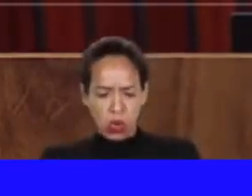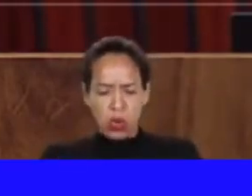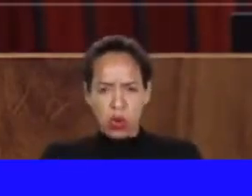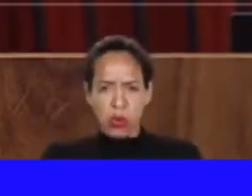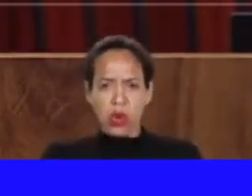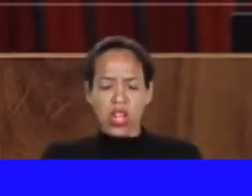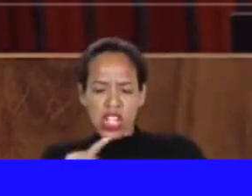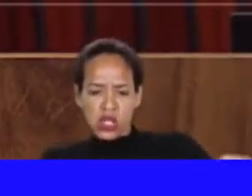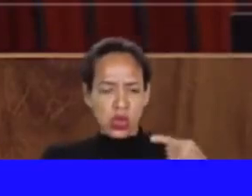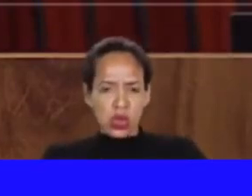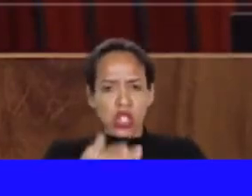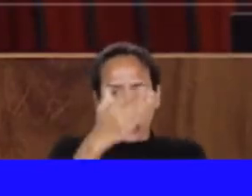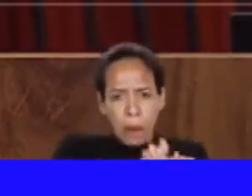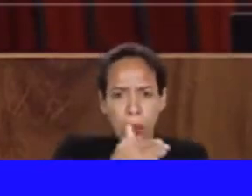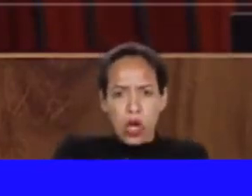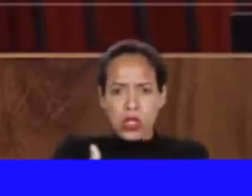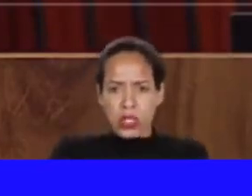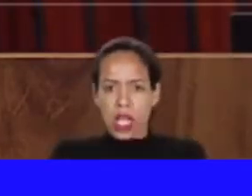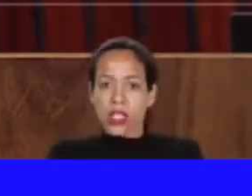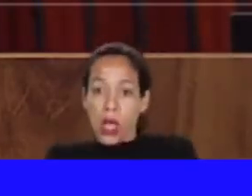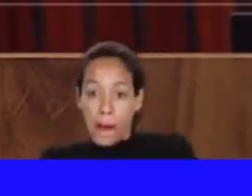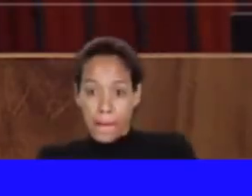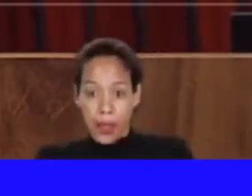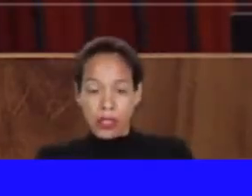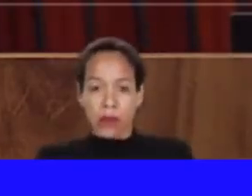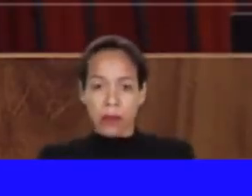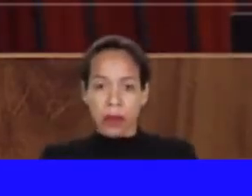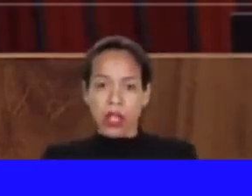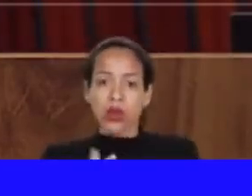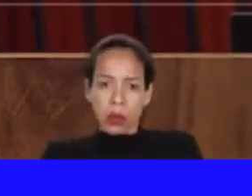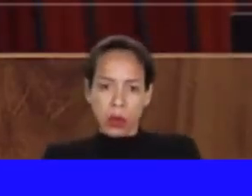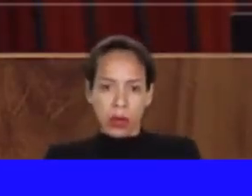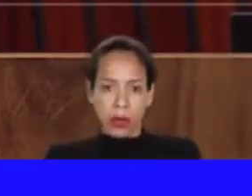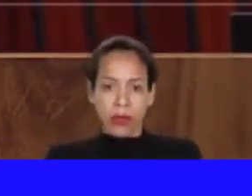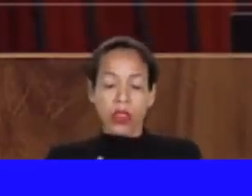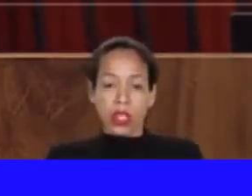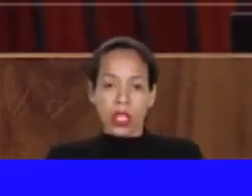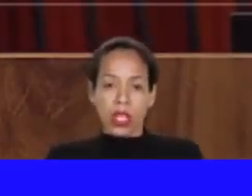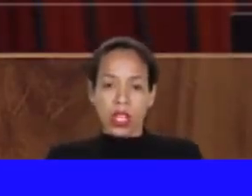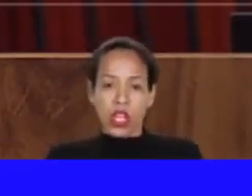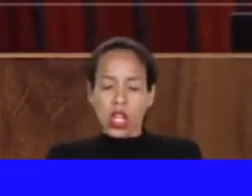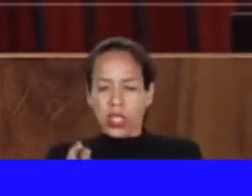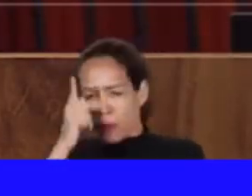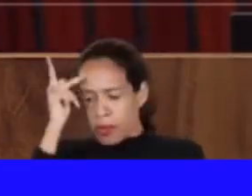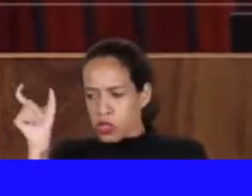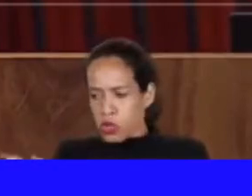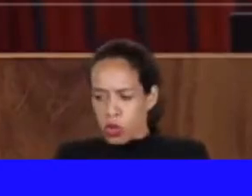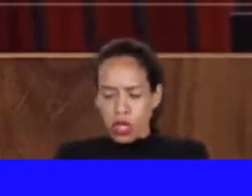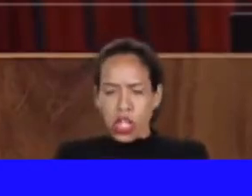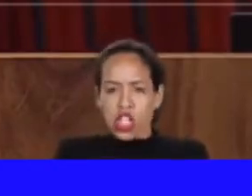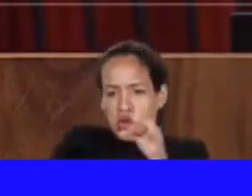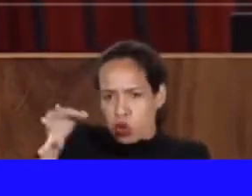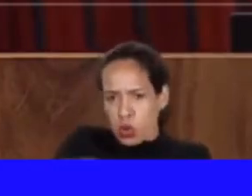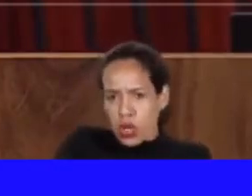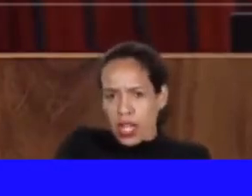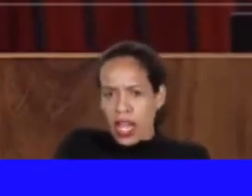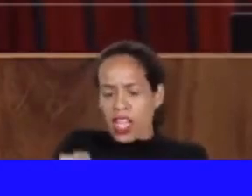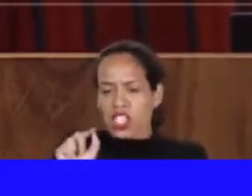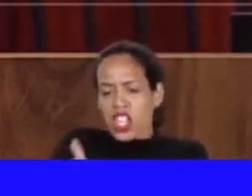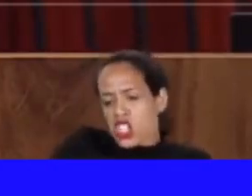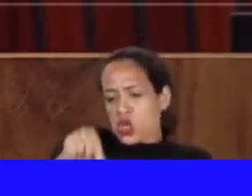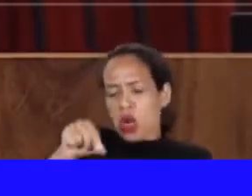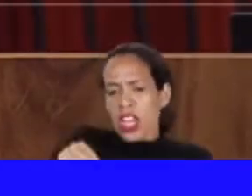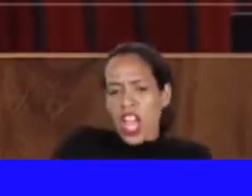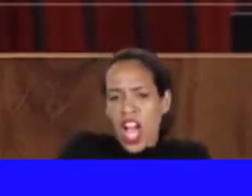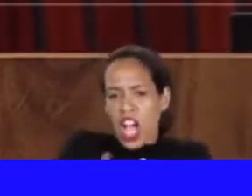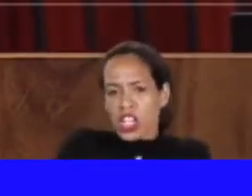uma questão processual, opera-se a preclusão pro judicato, que impede o órgão julgador de decidir novamente as questões já decididas,